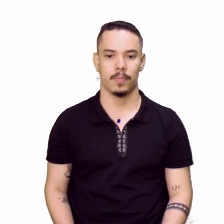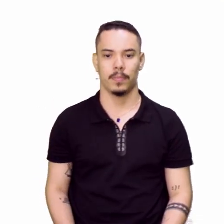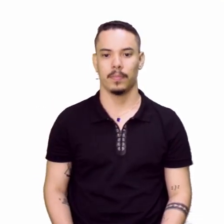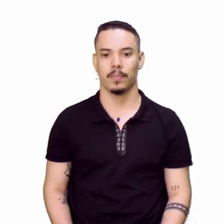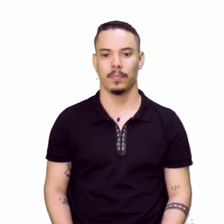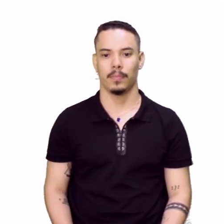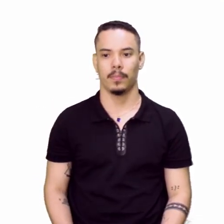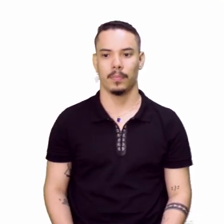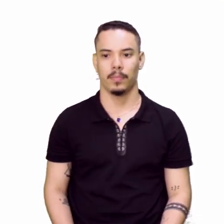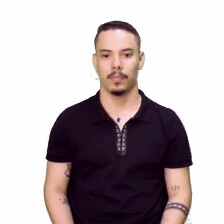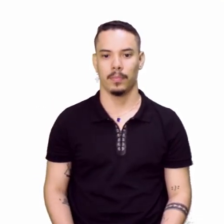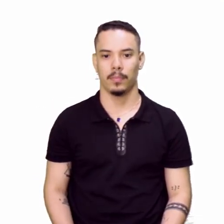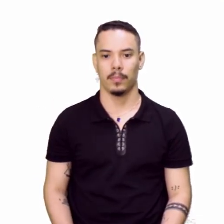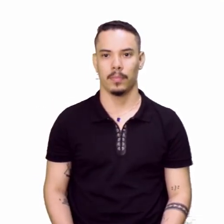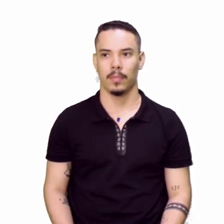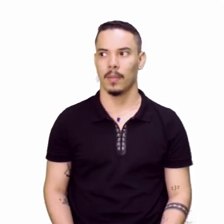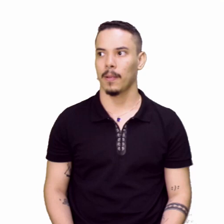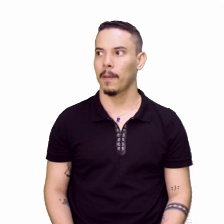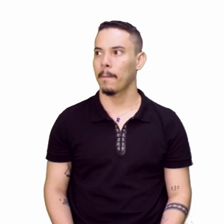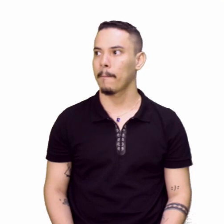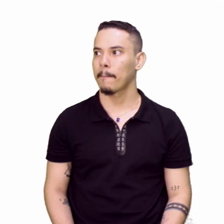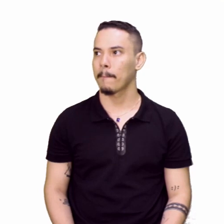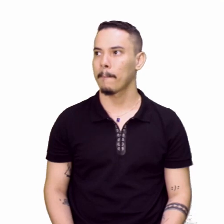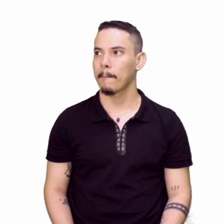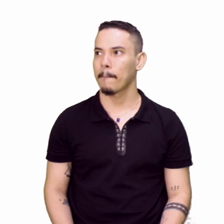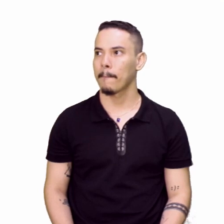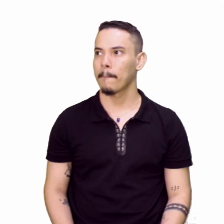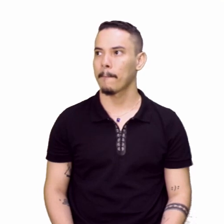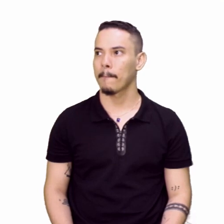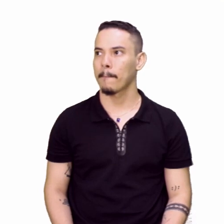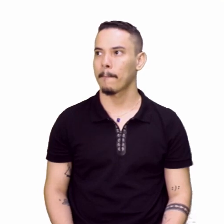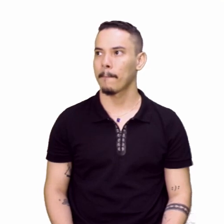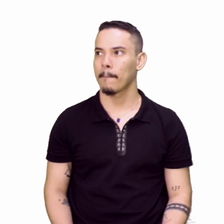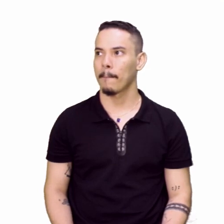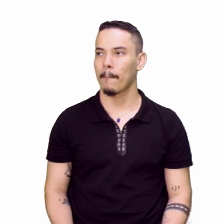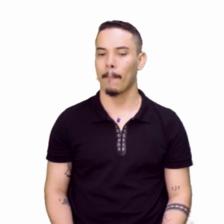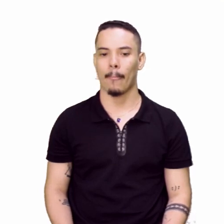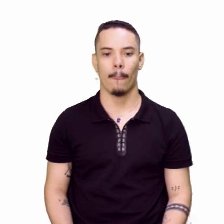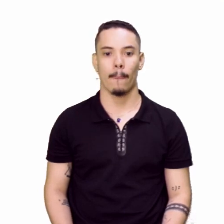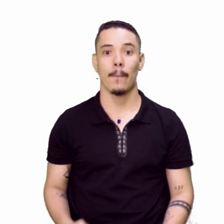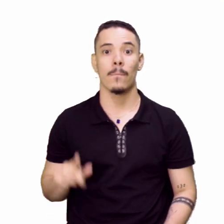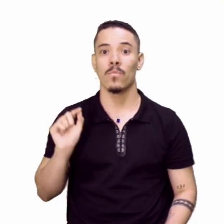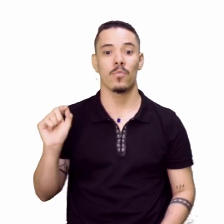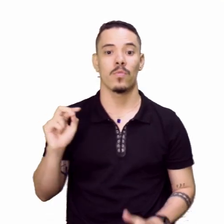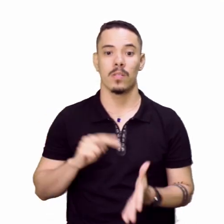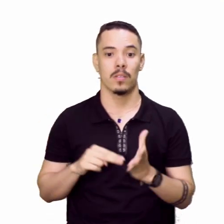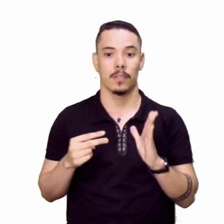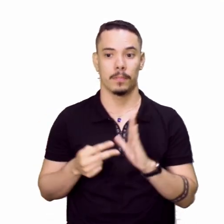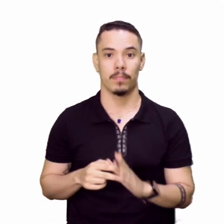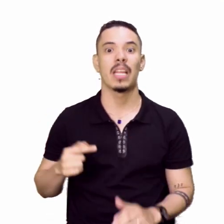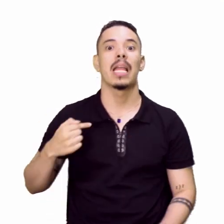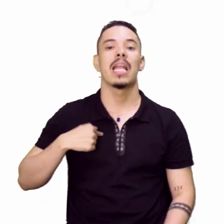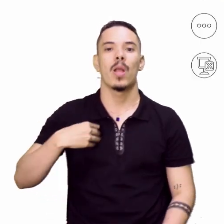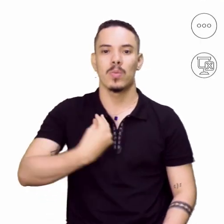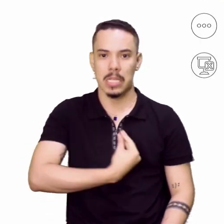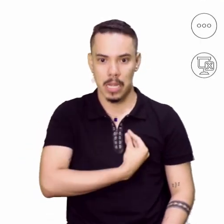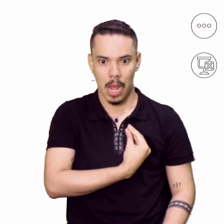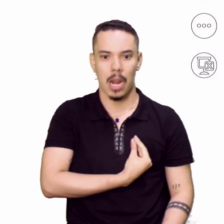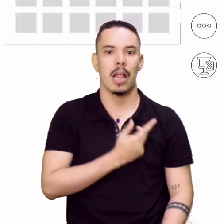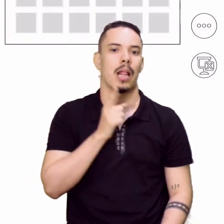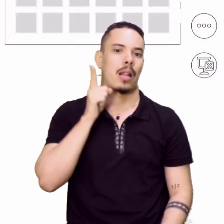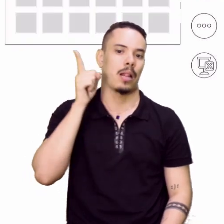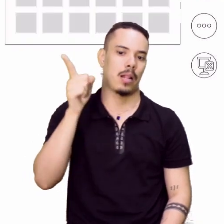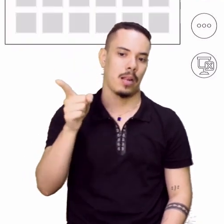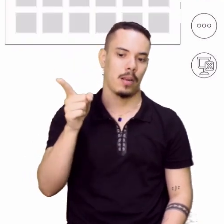there que também é conhecido como a que é eu estarei lá eu